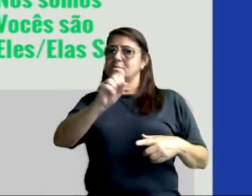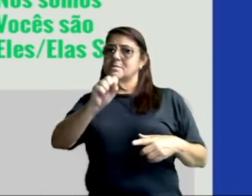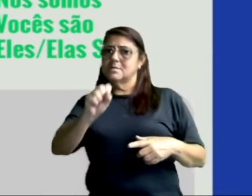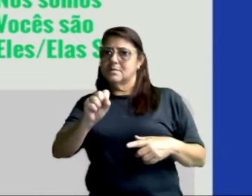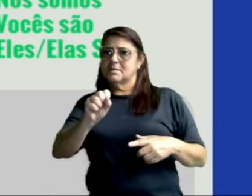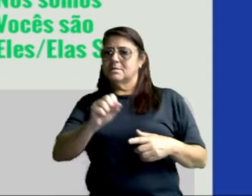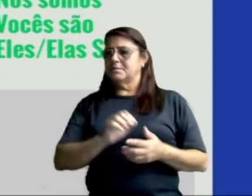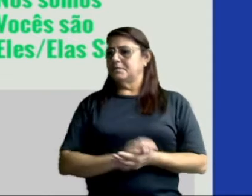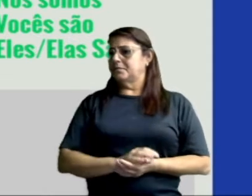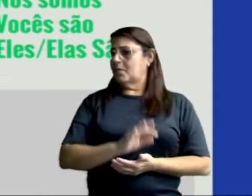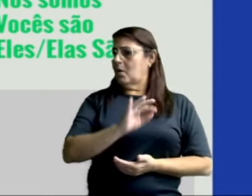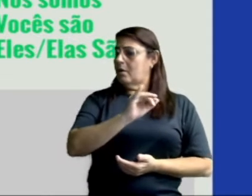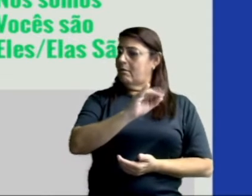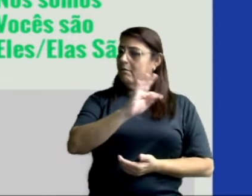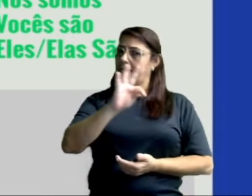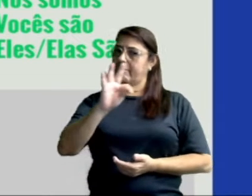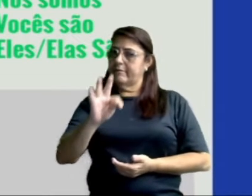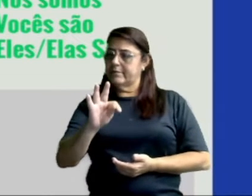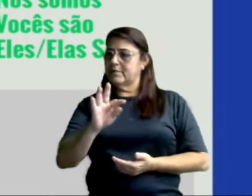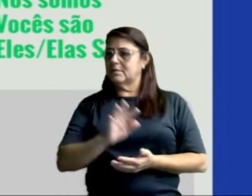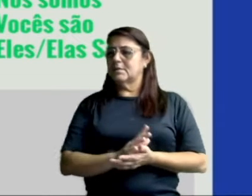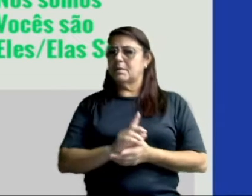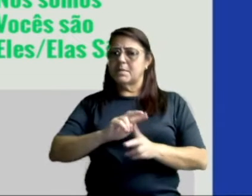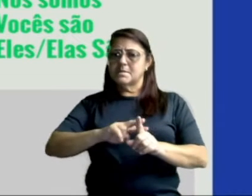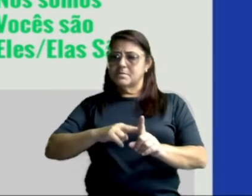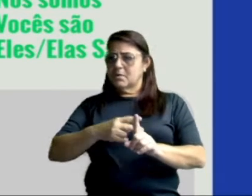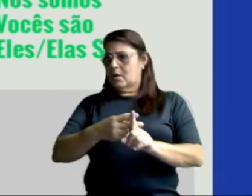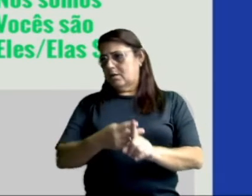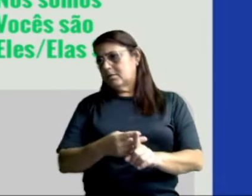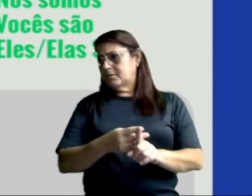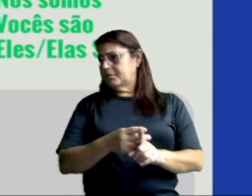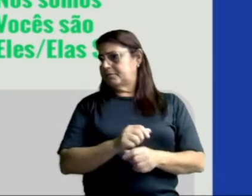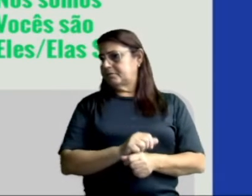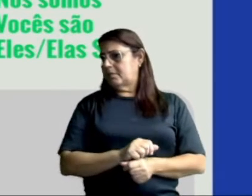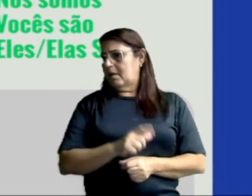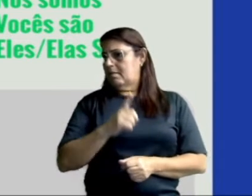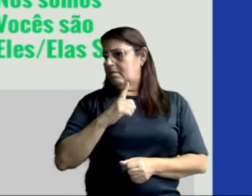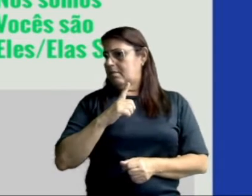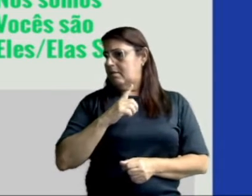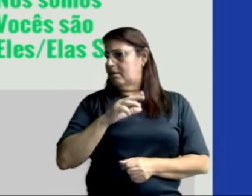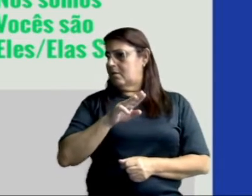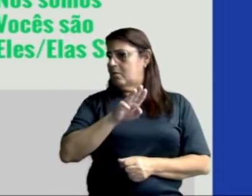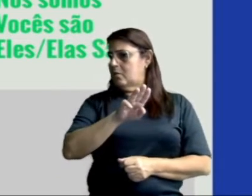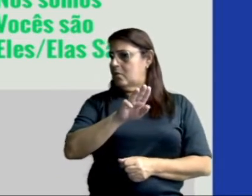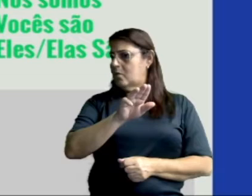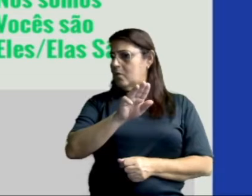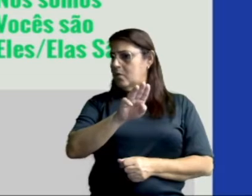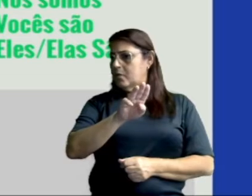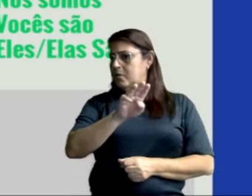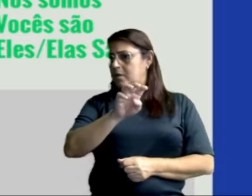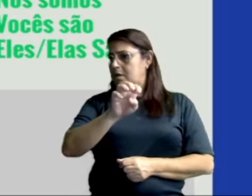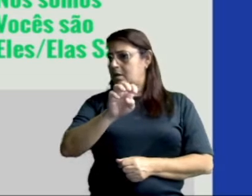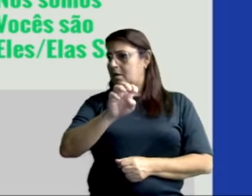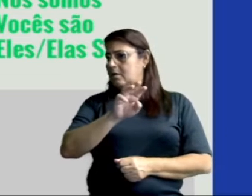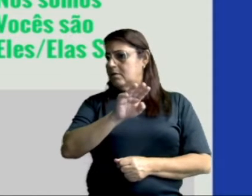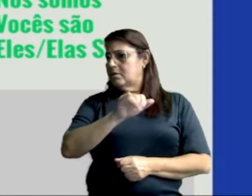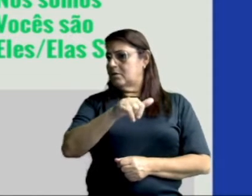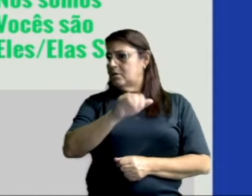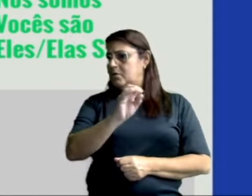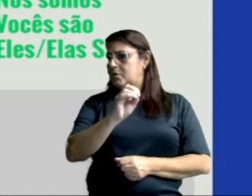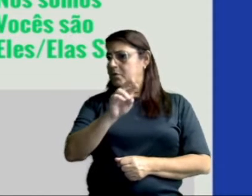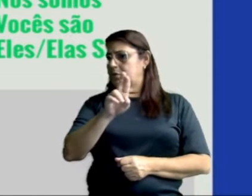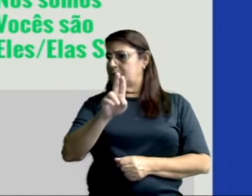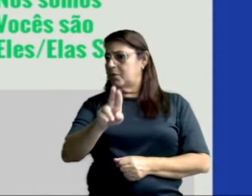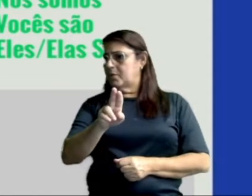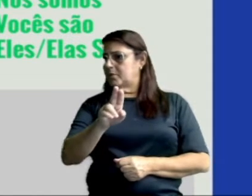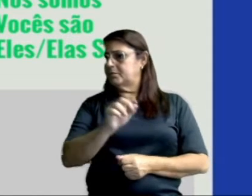Agora, passando para o plural, nós temos we are, nós somos. You are,